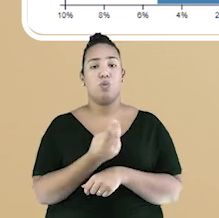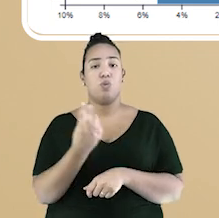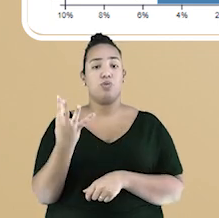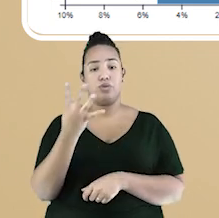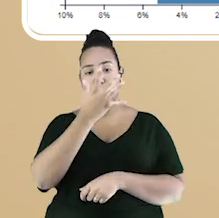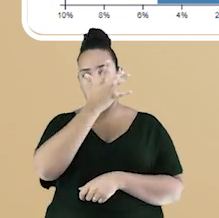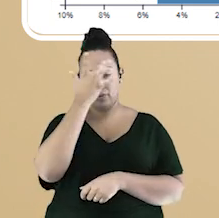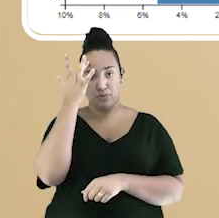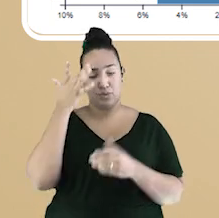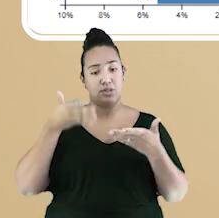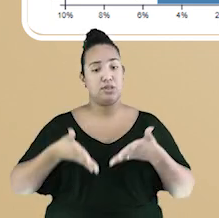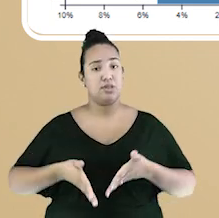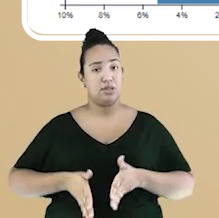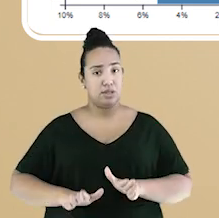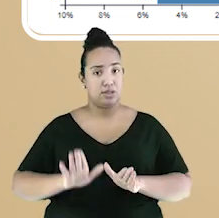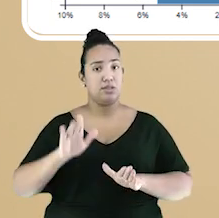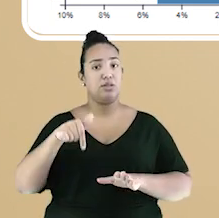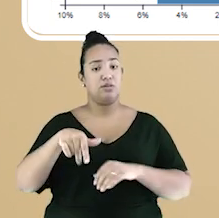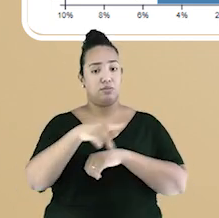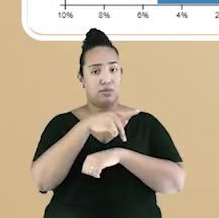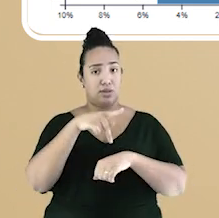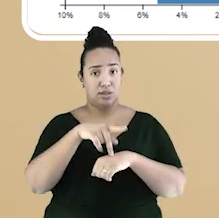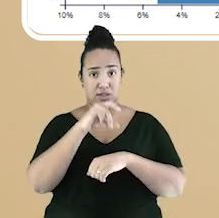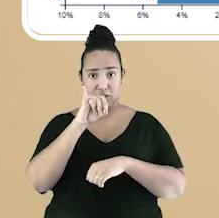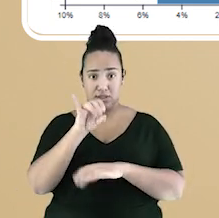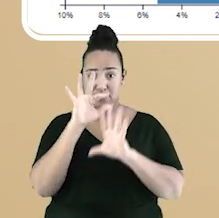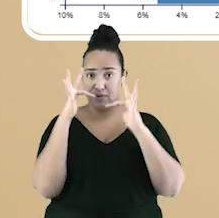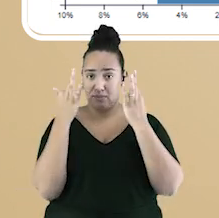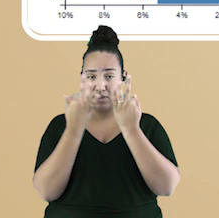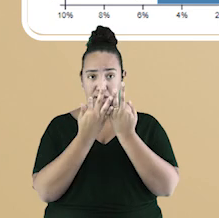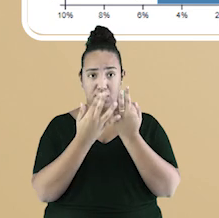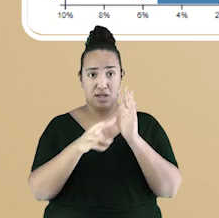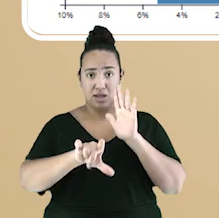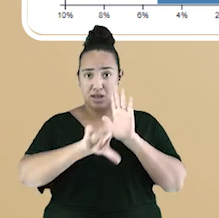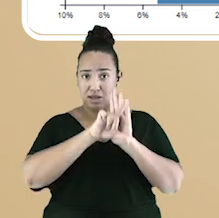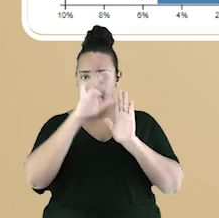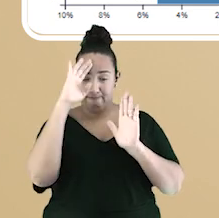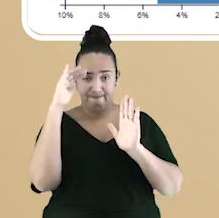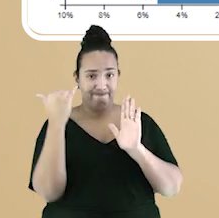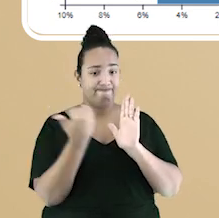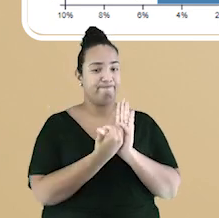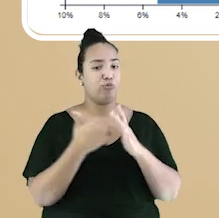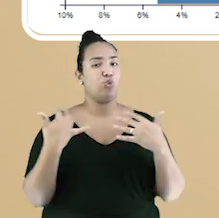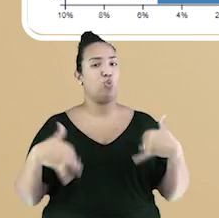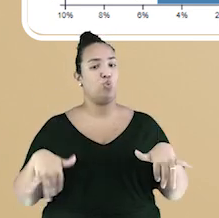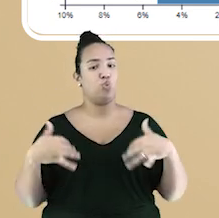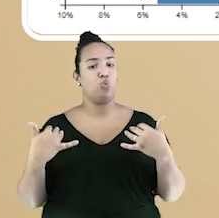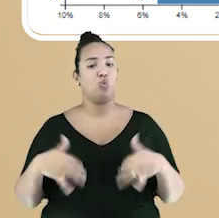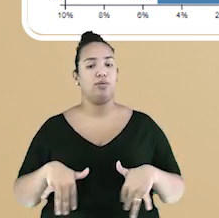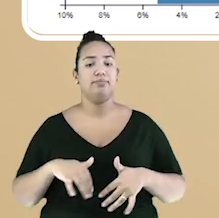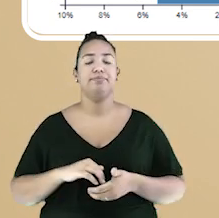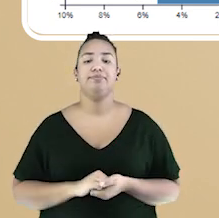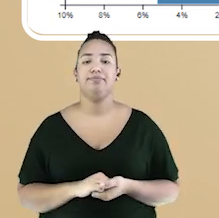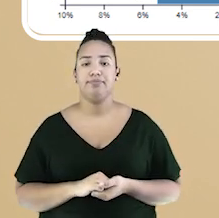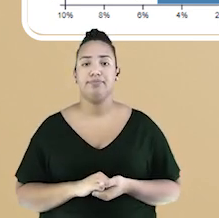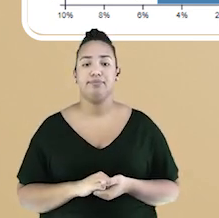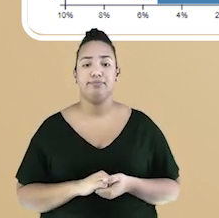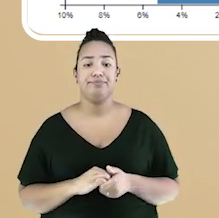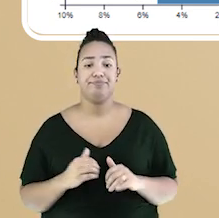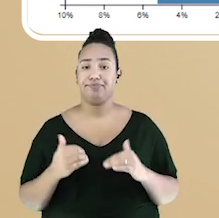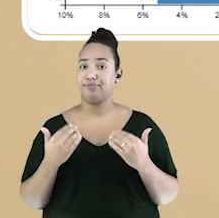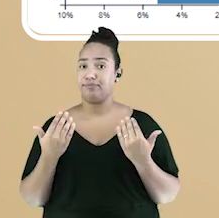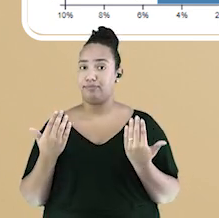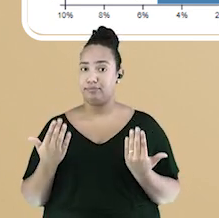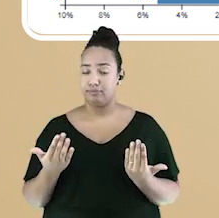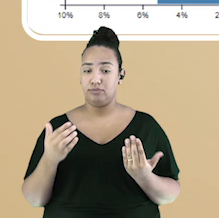de nascidos no país, com punições às famílias que não respeitassem a lei. A taxa de fecundidade, ou